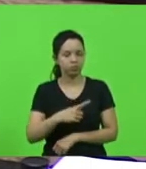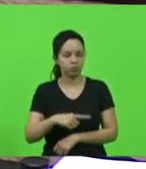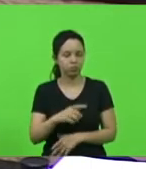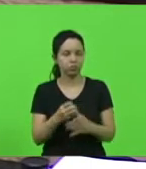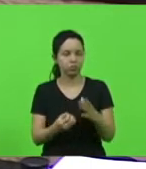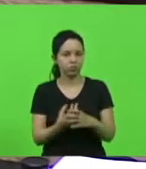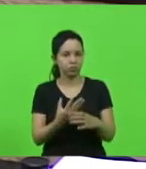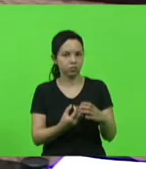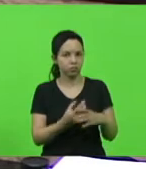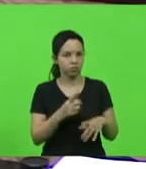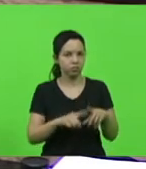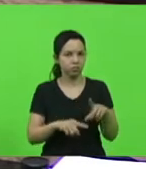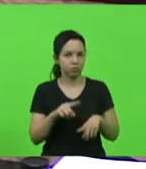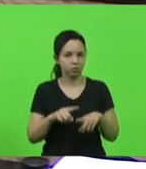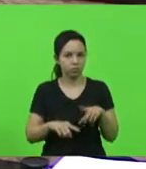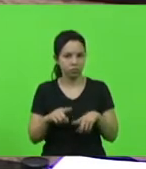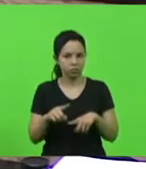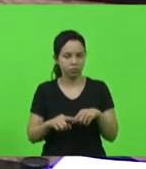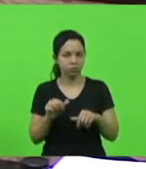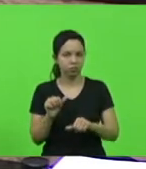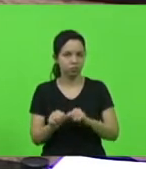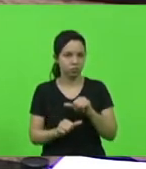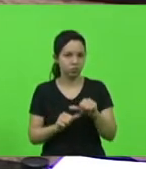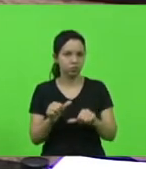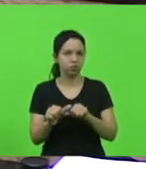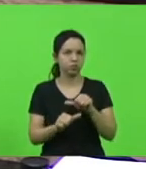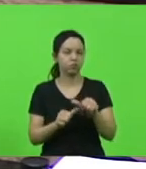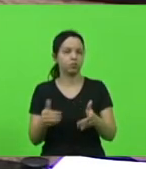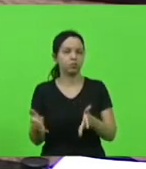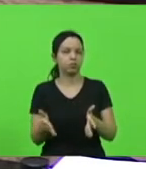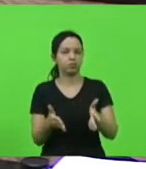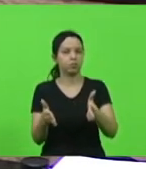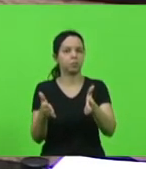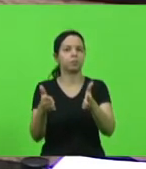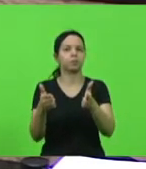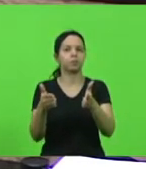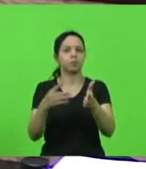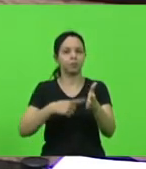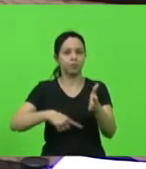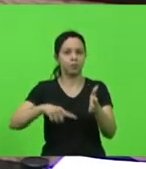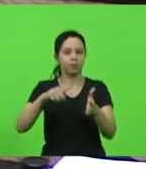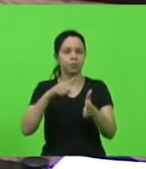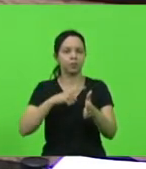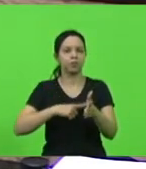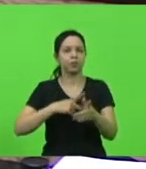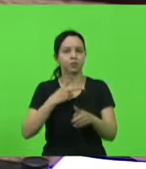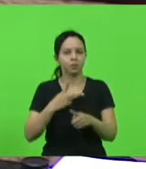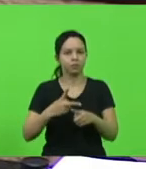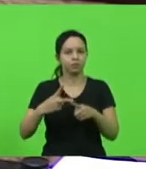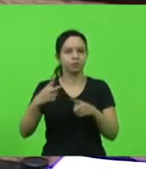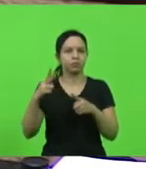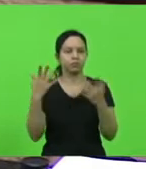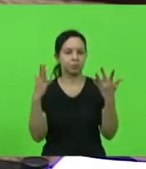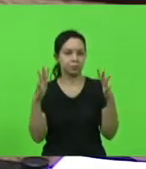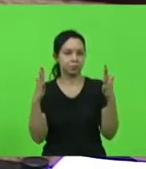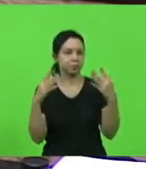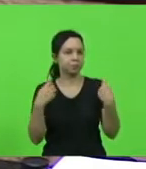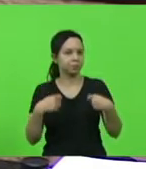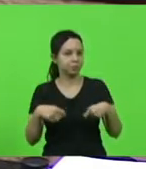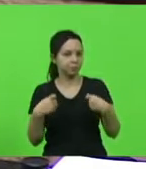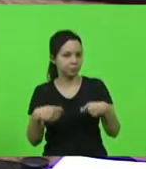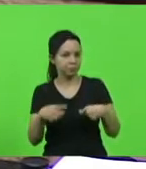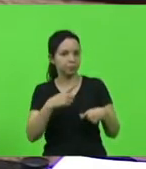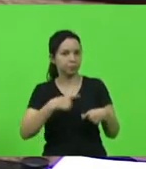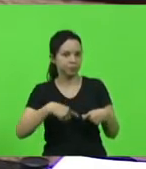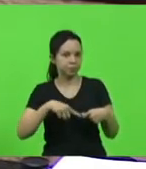que pavimentem o caminho dessas mudanças é uma vitória que nós precisamos celebrar e da qual eu tenho orgulho de fazer parte.